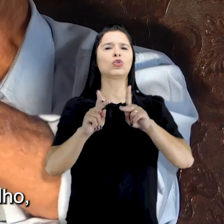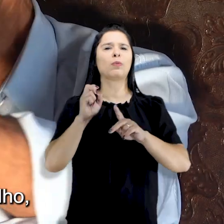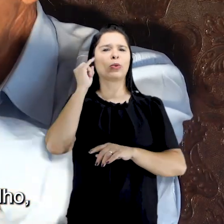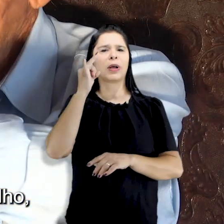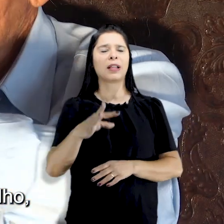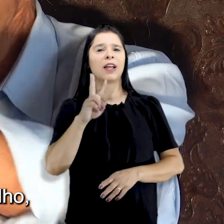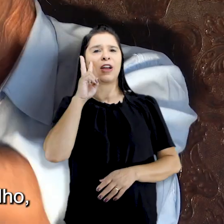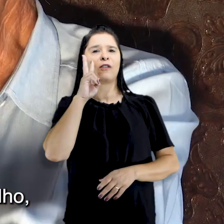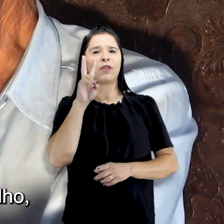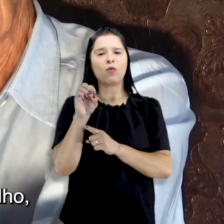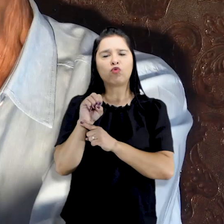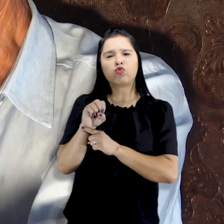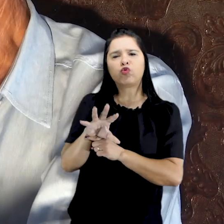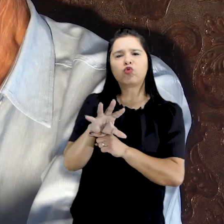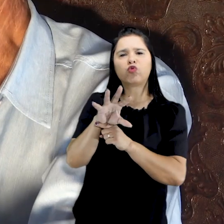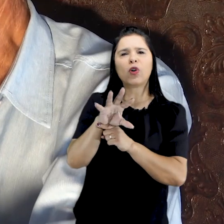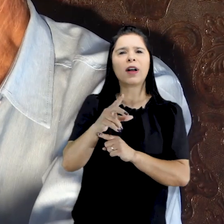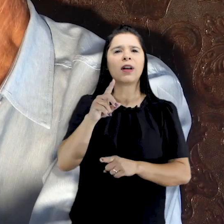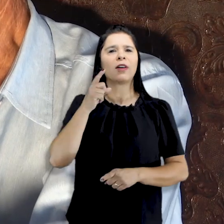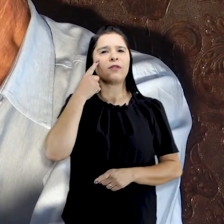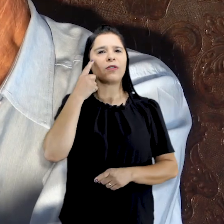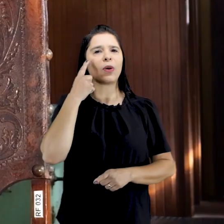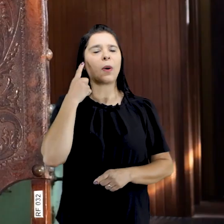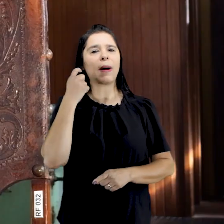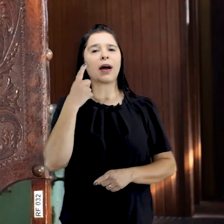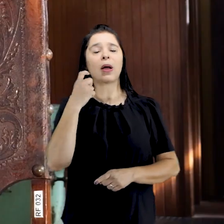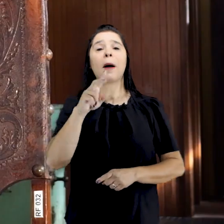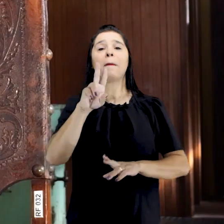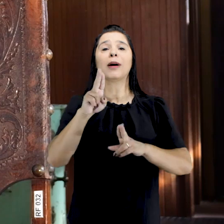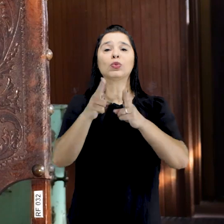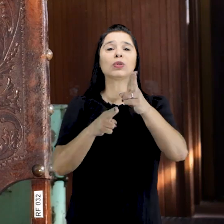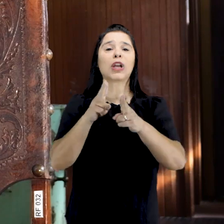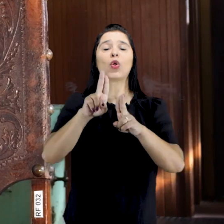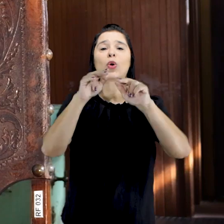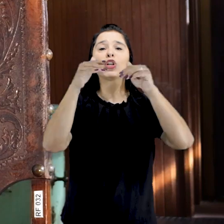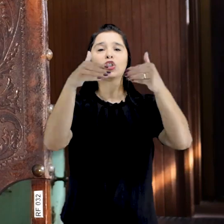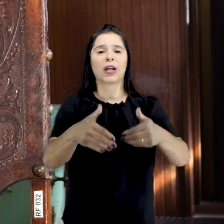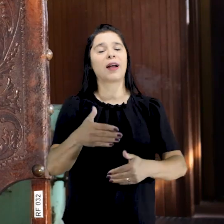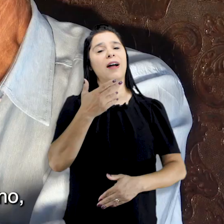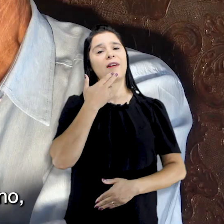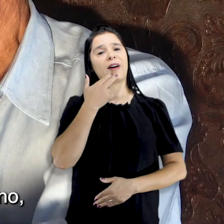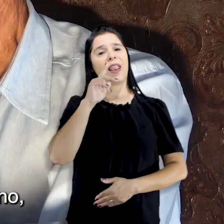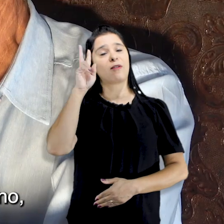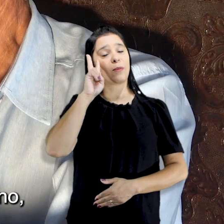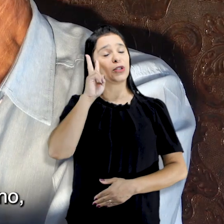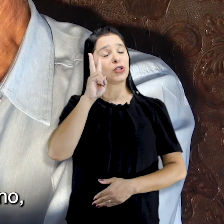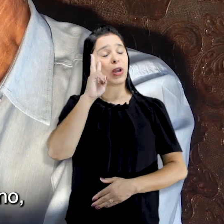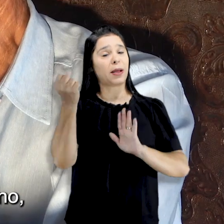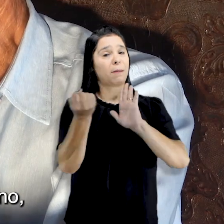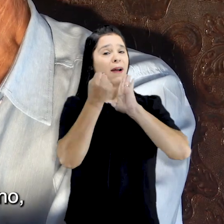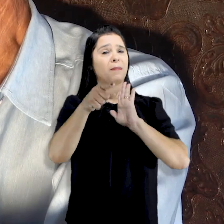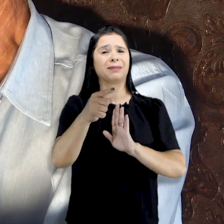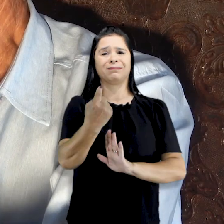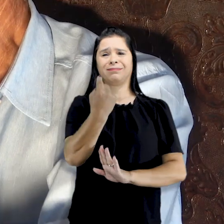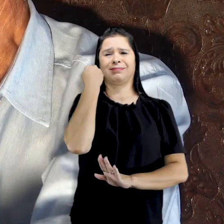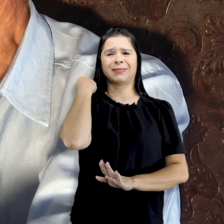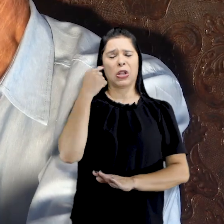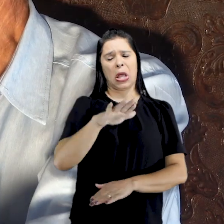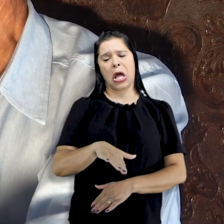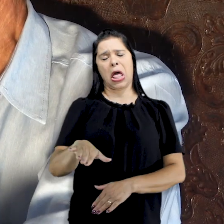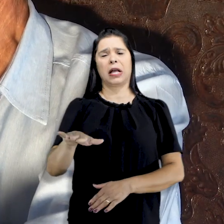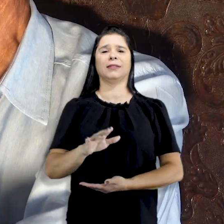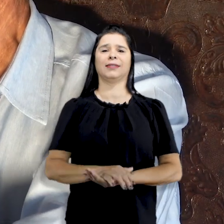da locomotiva, viu o barulho, mas esse trem nunca chegava. Então era uma lenda que marcava a gente, né? Mas naquela época a gente era menino, sempre tinha